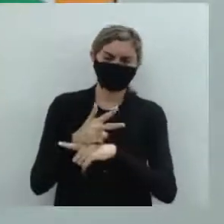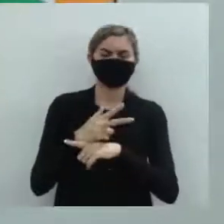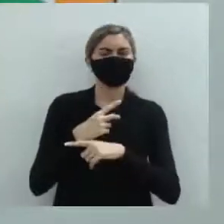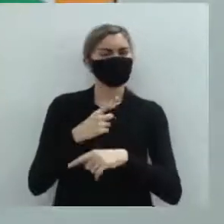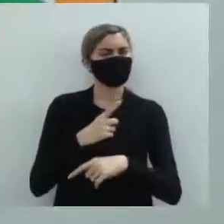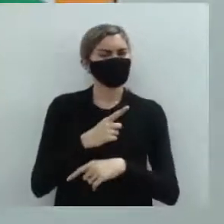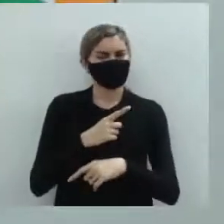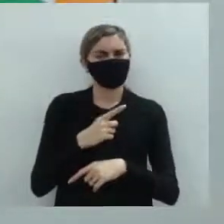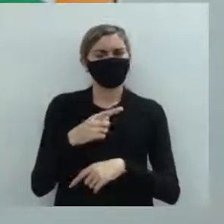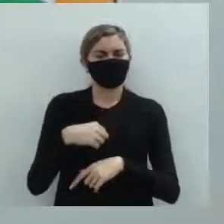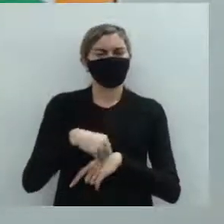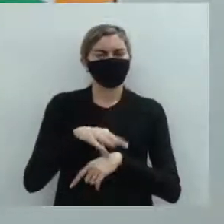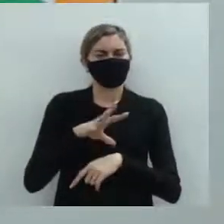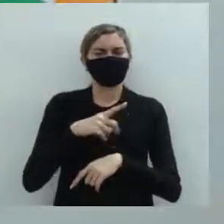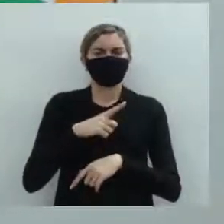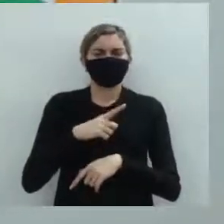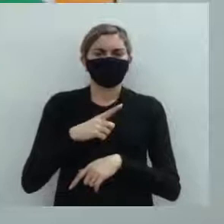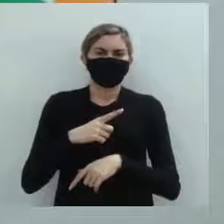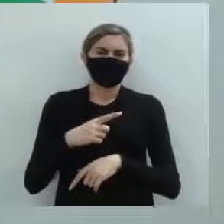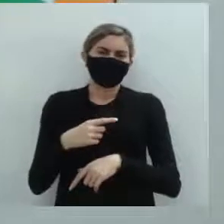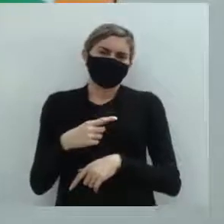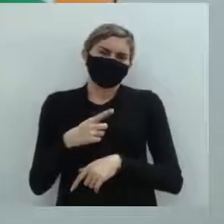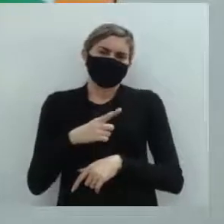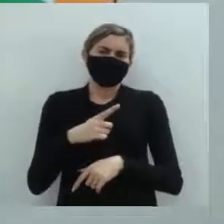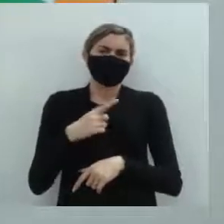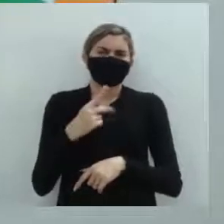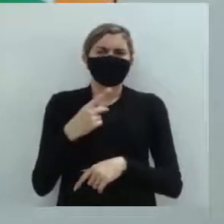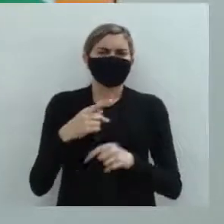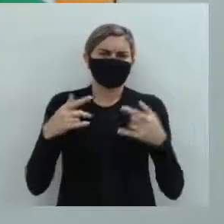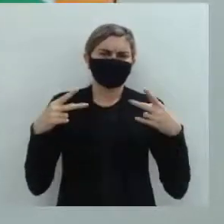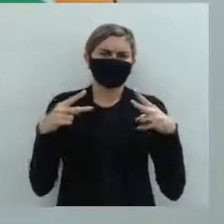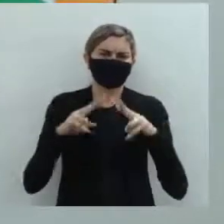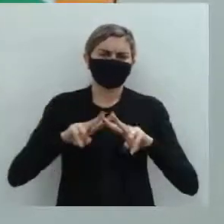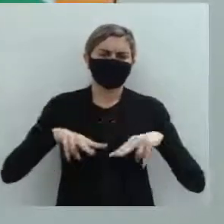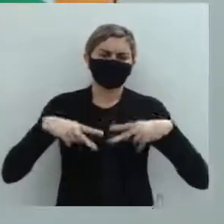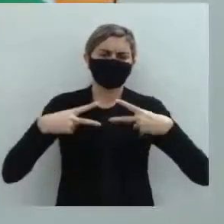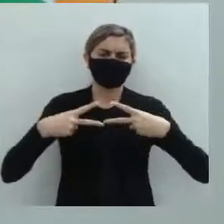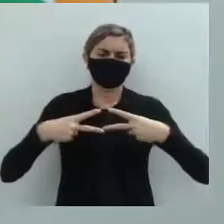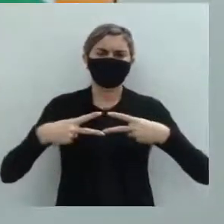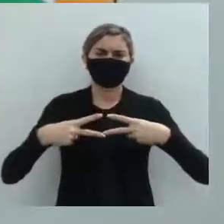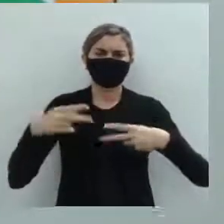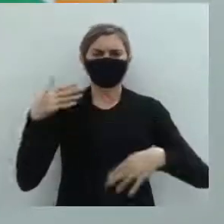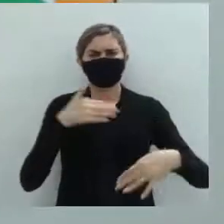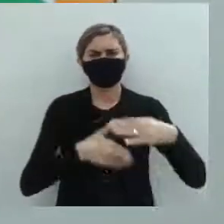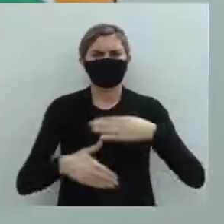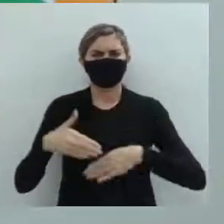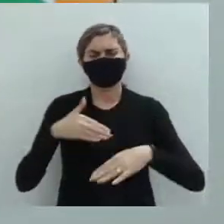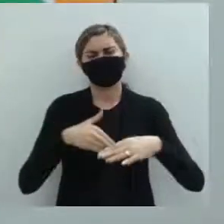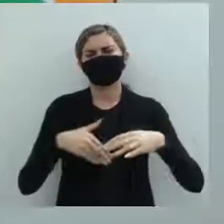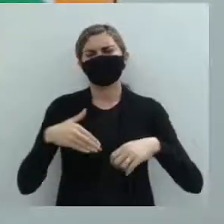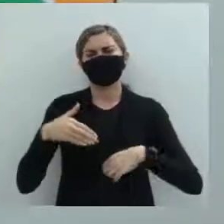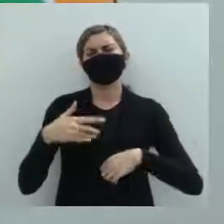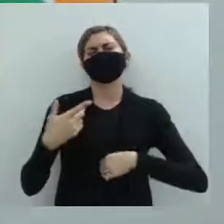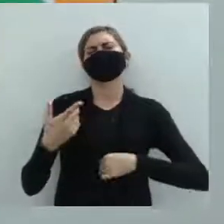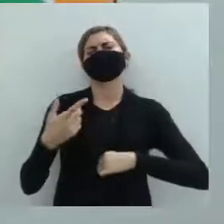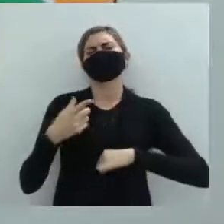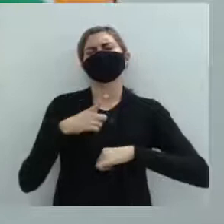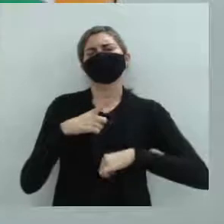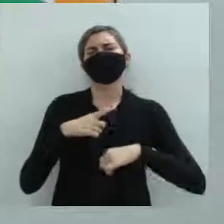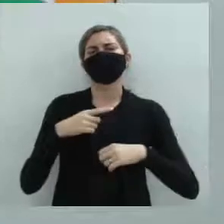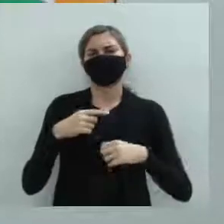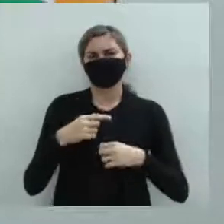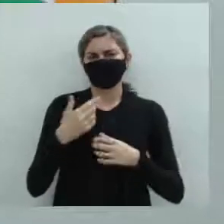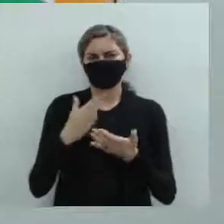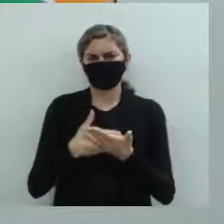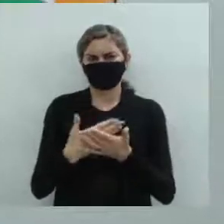vai ter lá o link, né, para você ter acesso ao fascículo e ter acesso ao